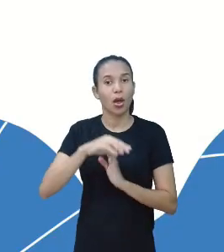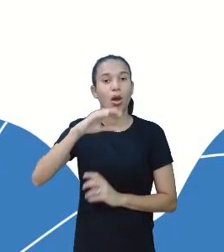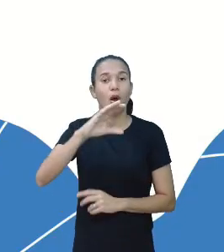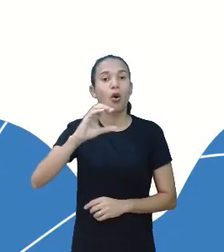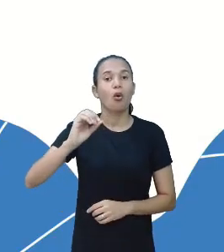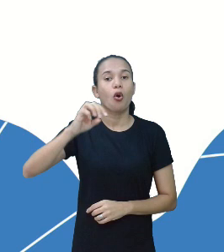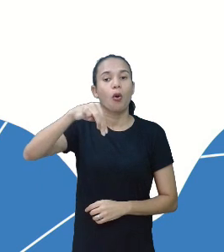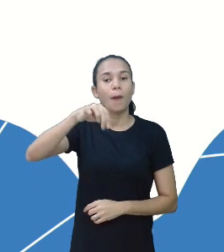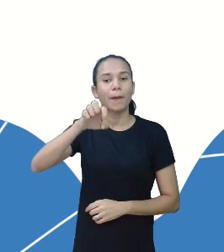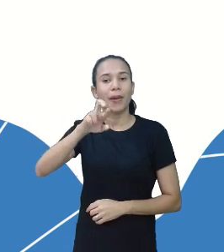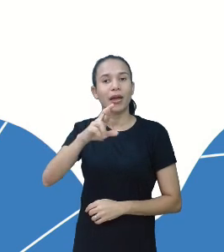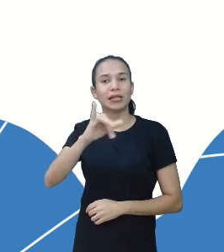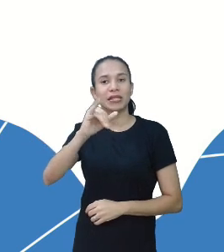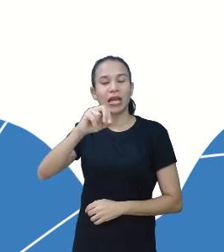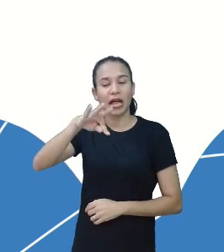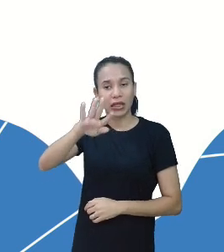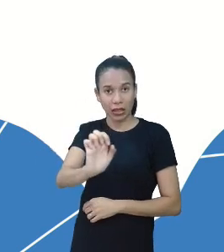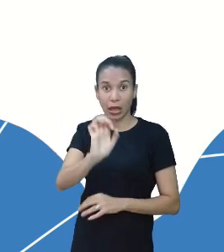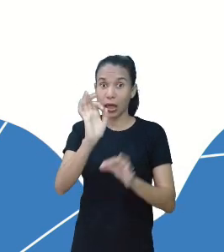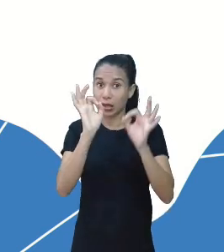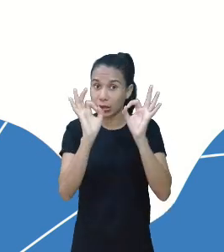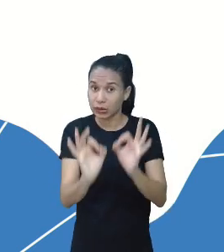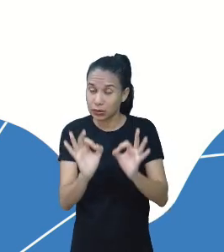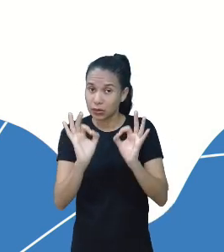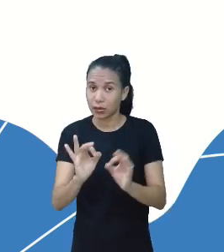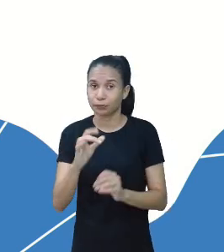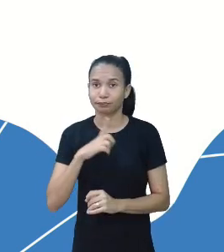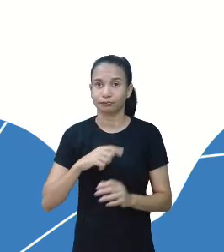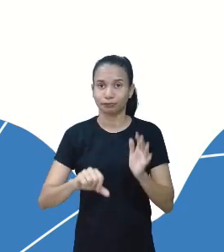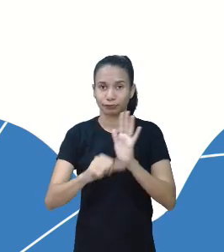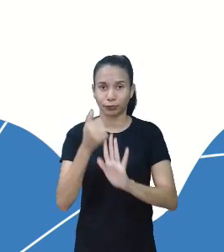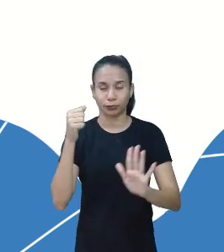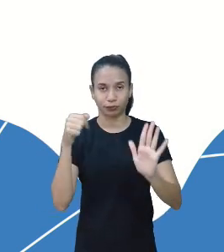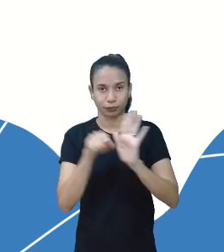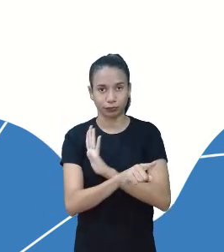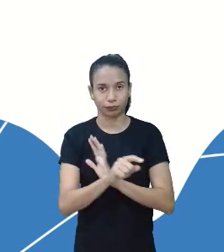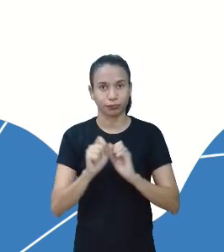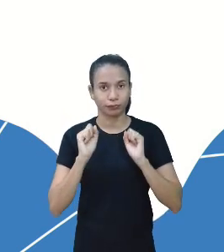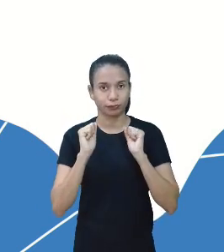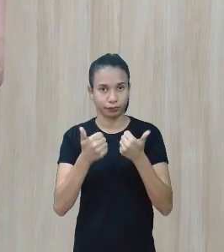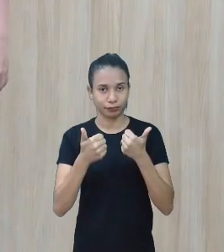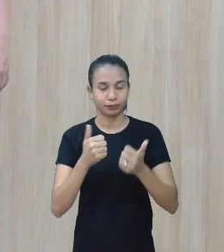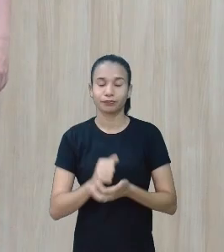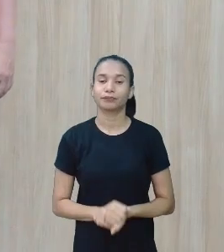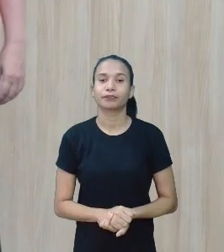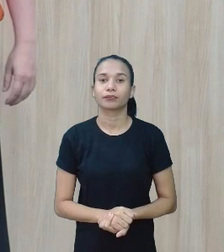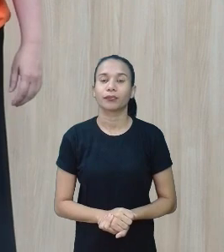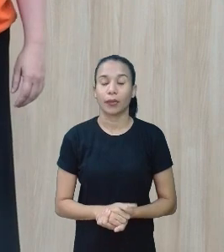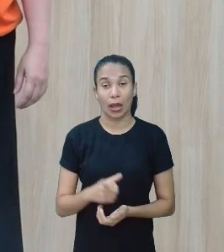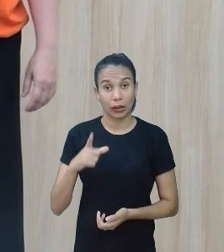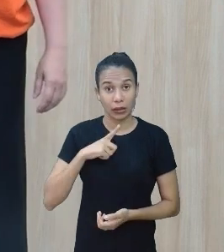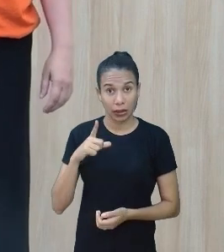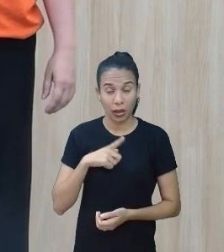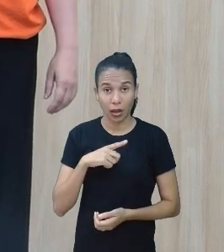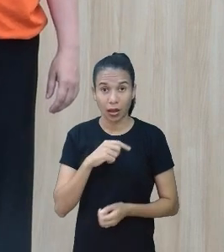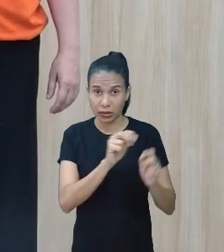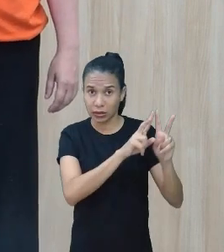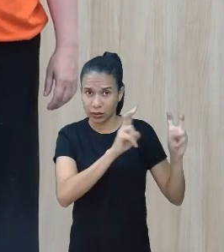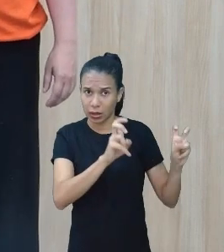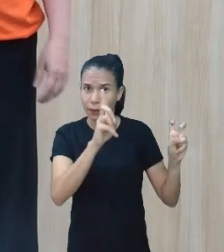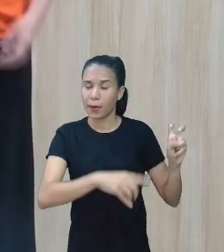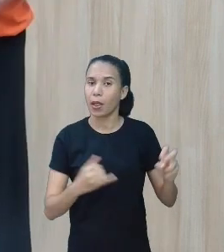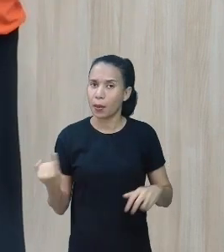como alternativa correta para essa primeira questão, certo? Gente, esse descritor, ele é